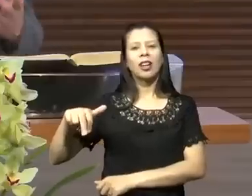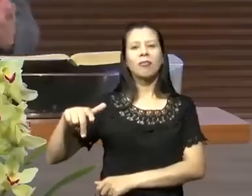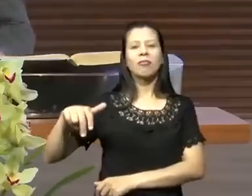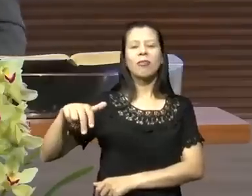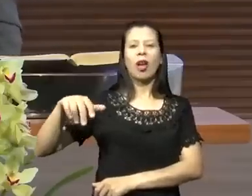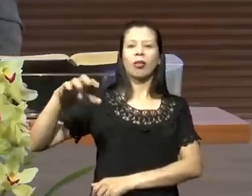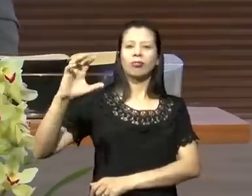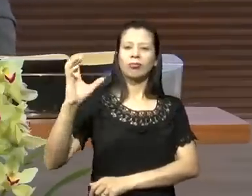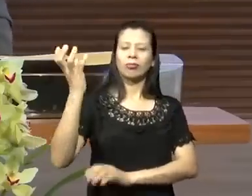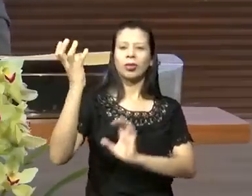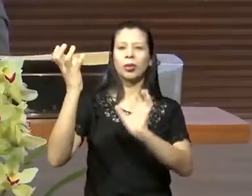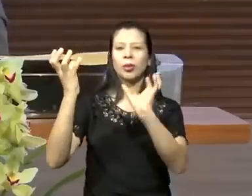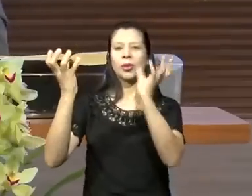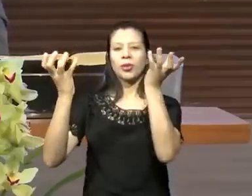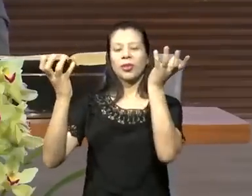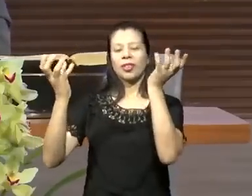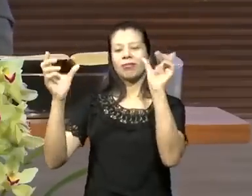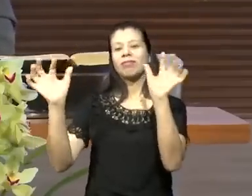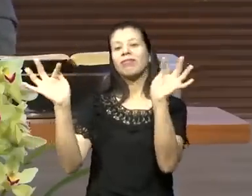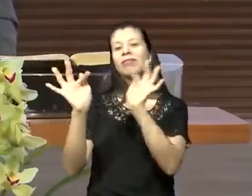família judaica